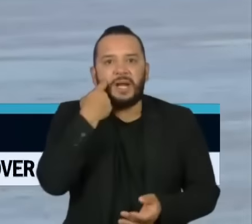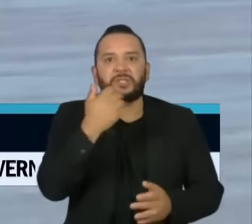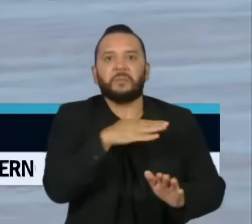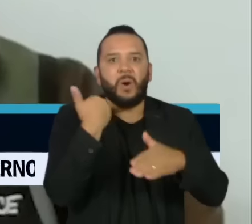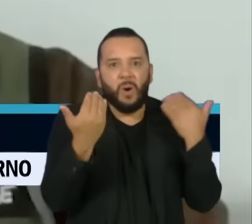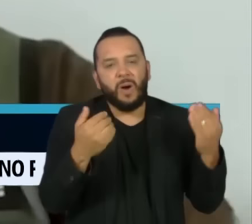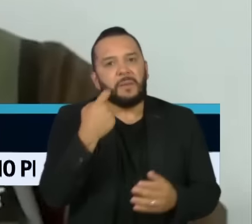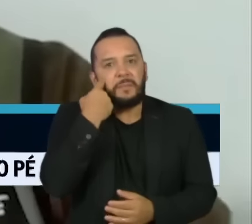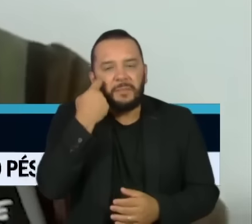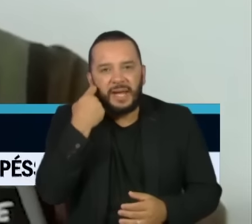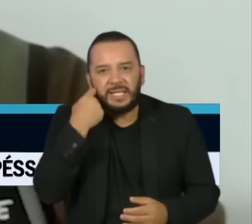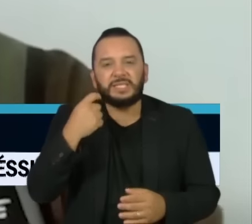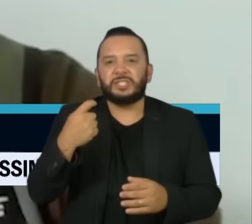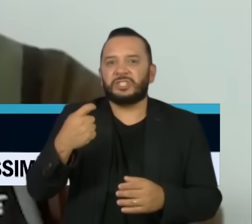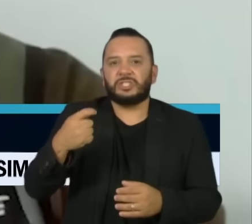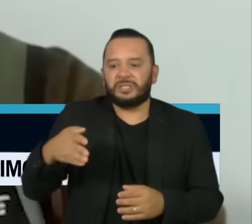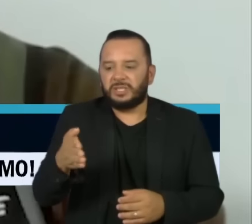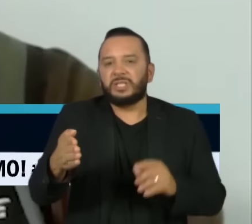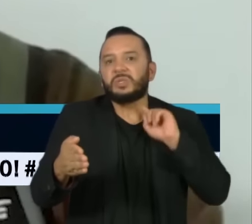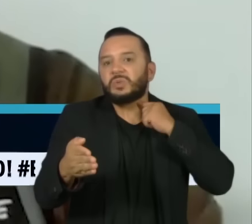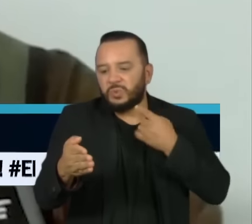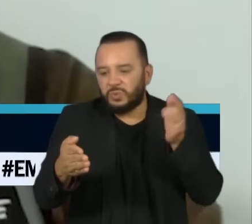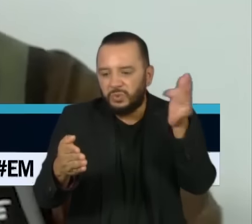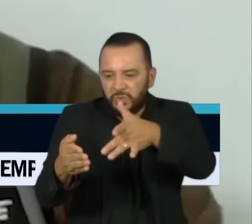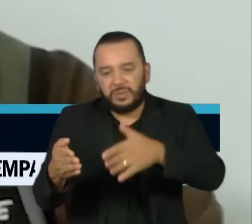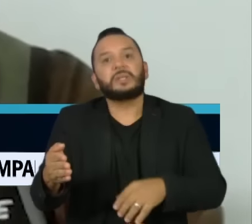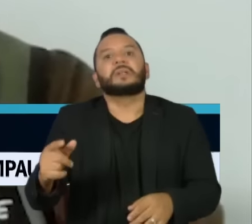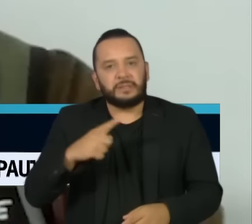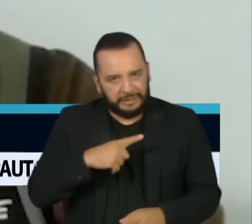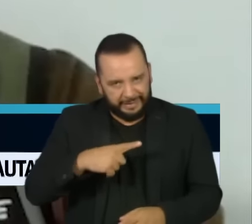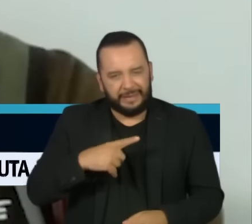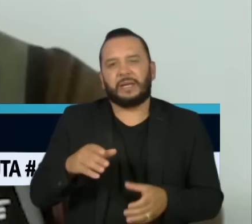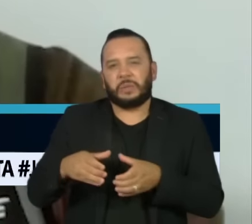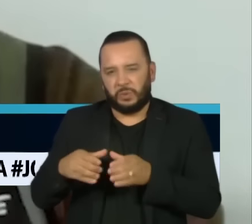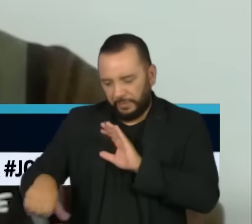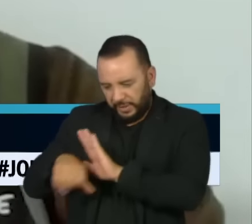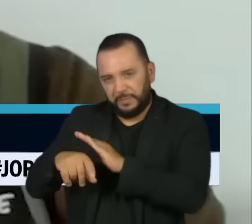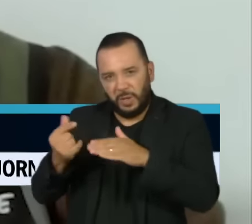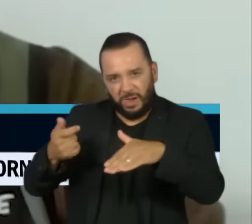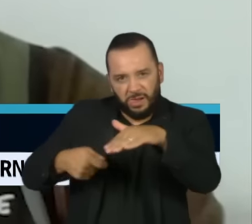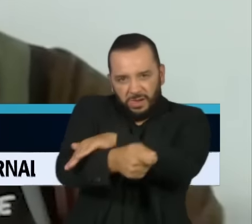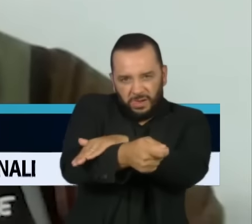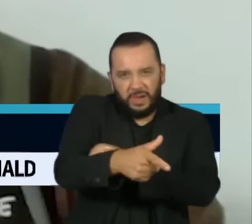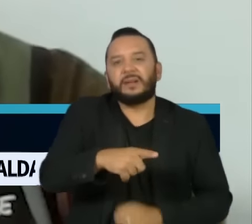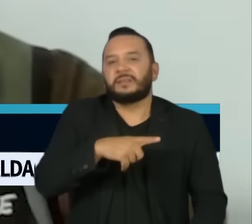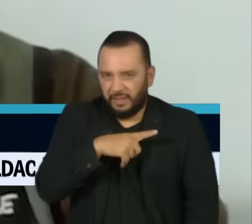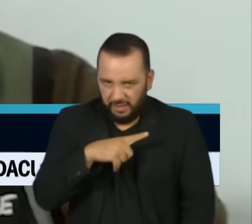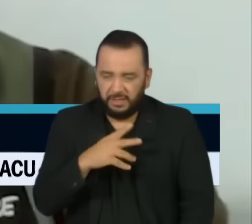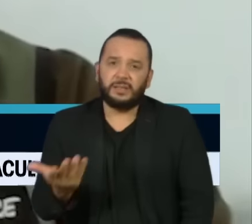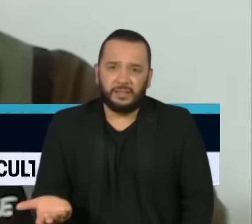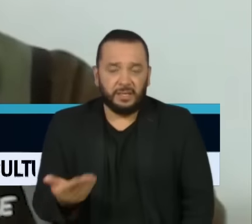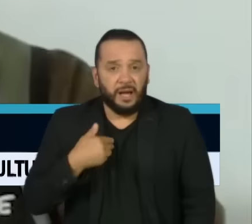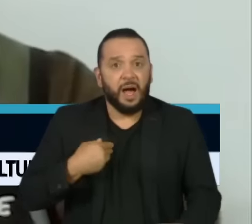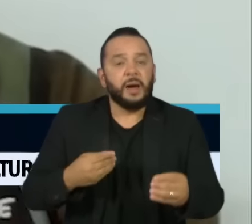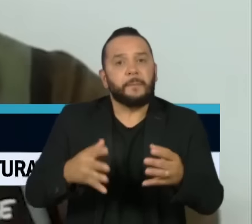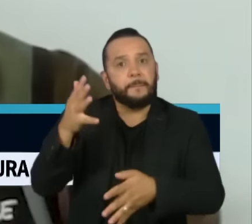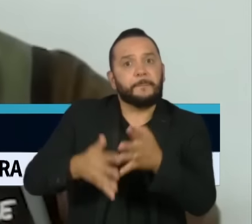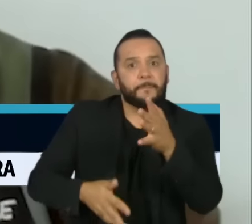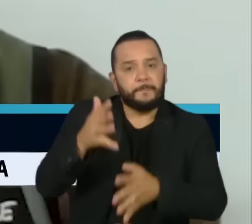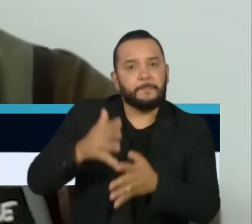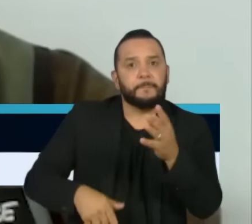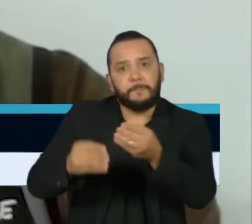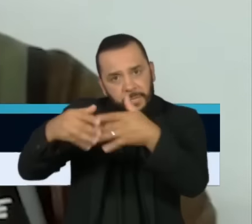por trás que estão financiando essas ações aí por décadas, fato é que isso vai comprometer toda uma cadeia, né,